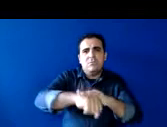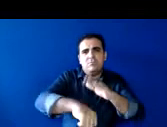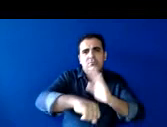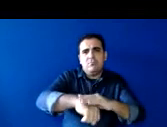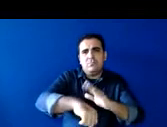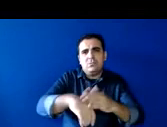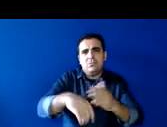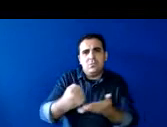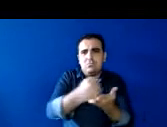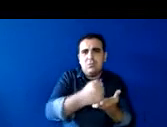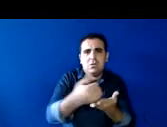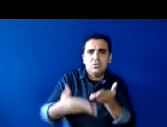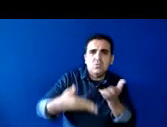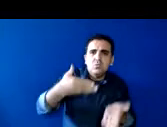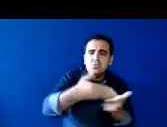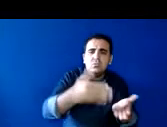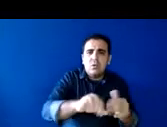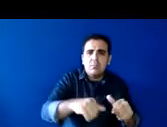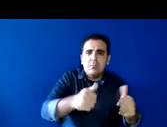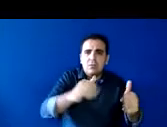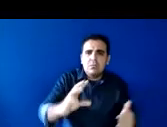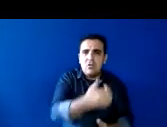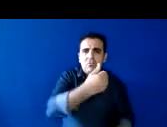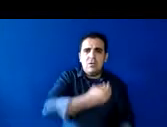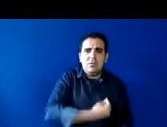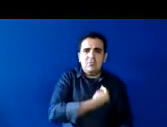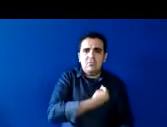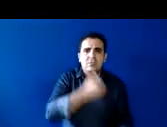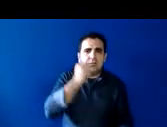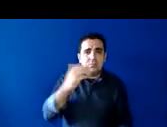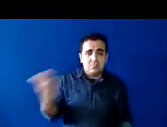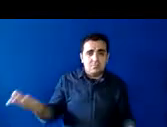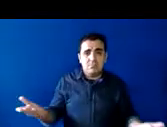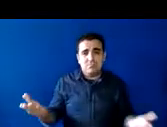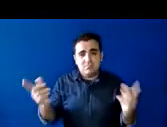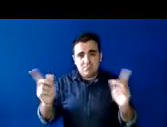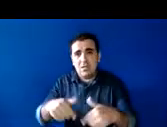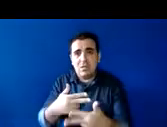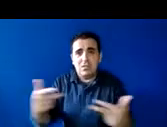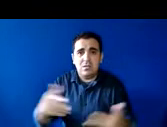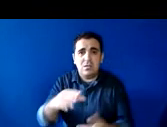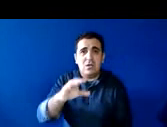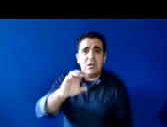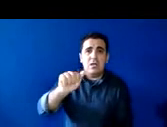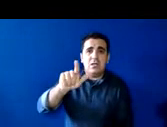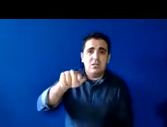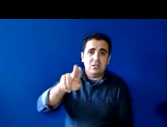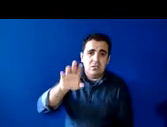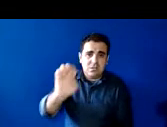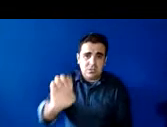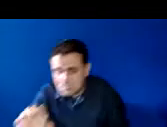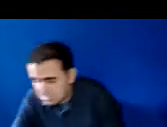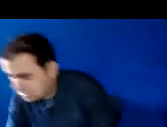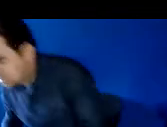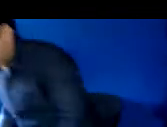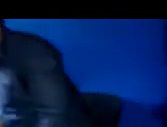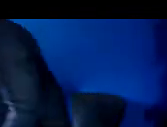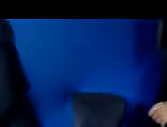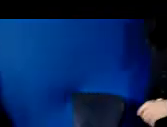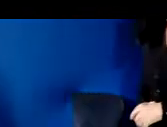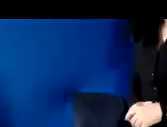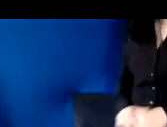intervenção oportuna e eficaz para salvar a vida dessas mulheres. Esse foi o caso da Aline Pimentel, onde o Brasil foi